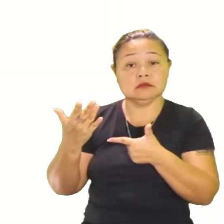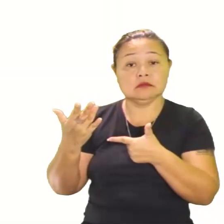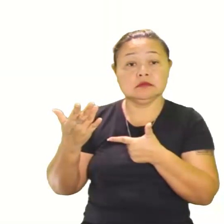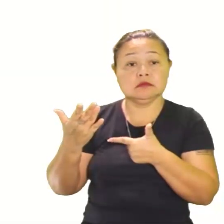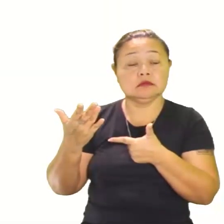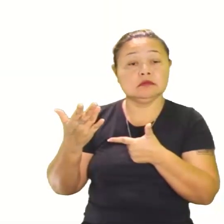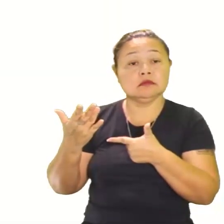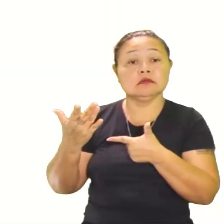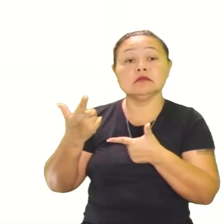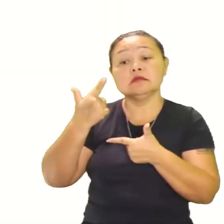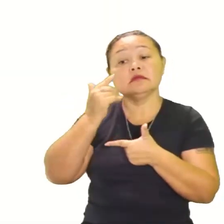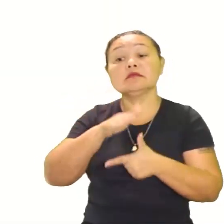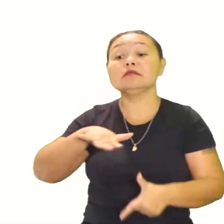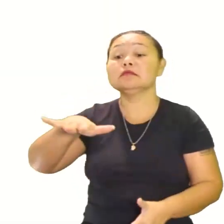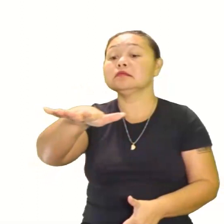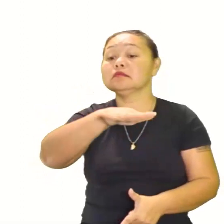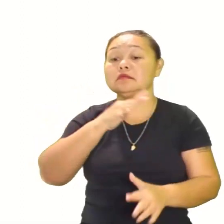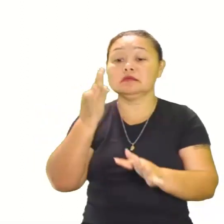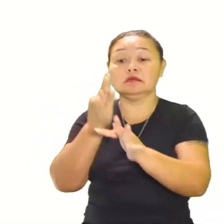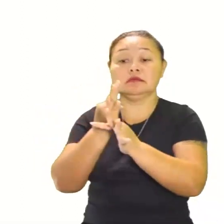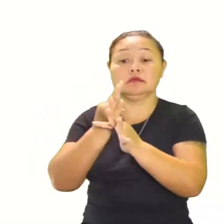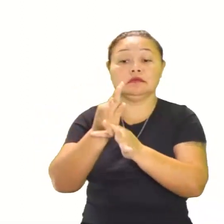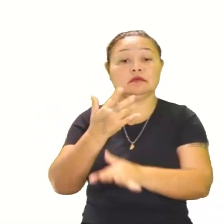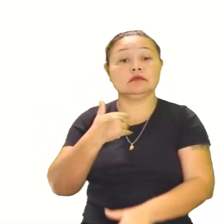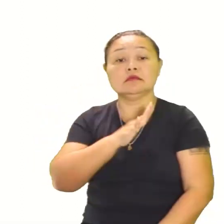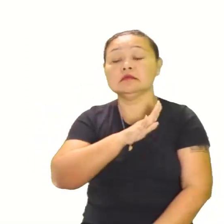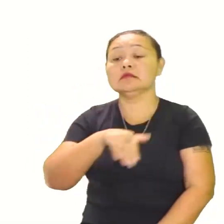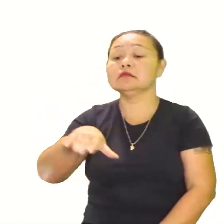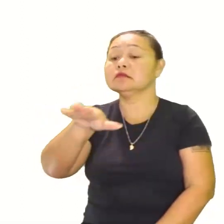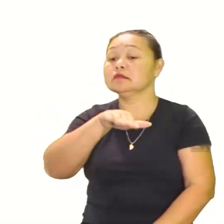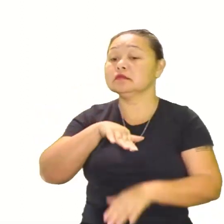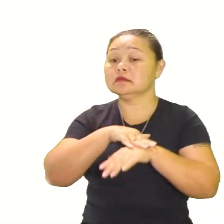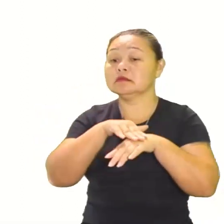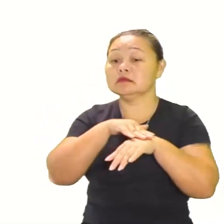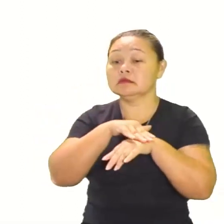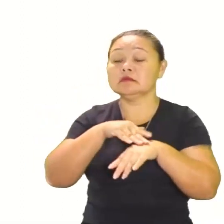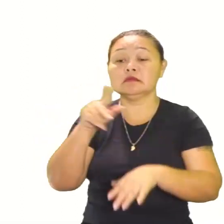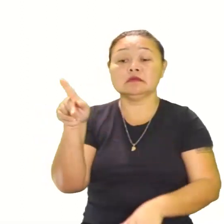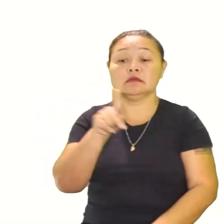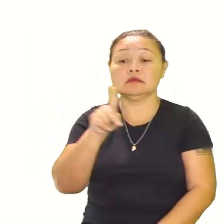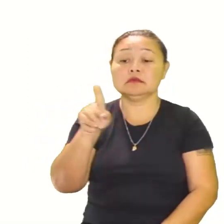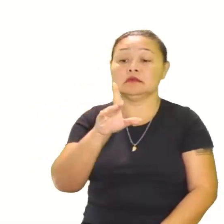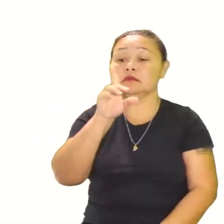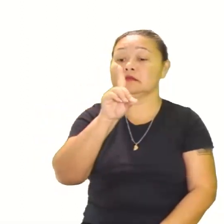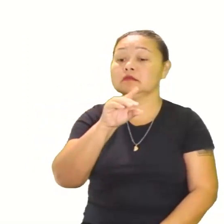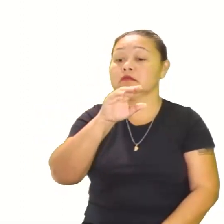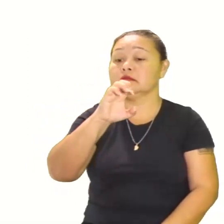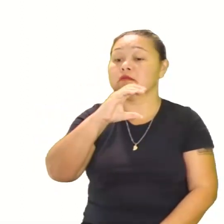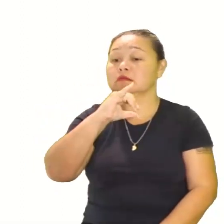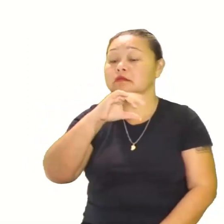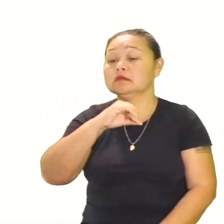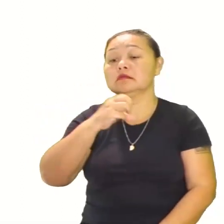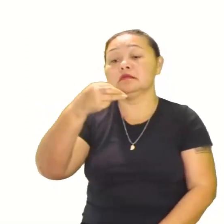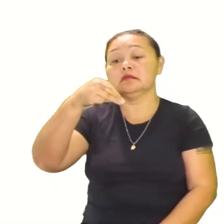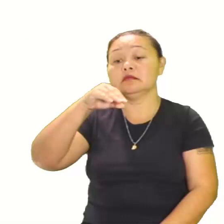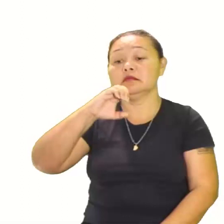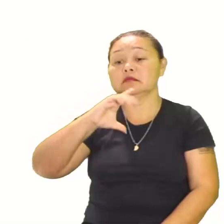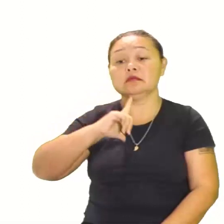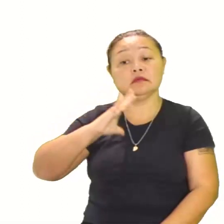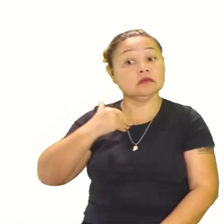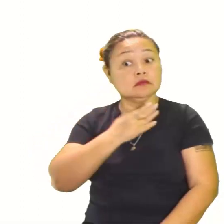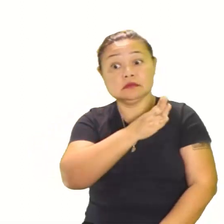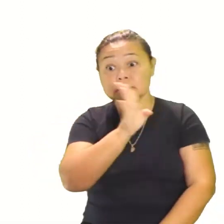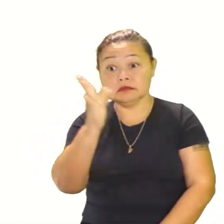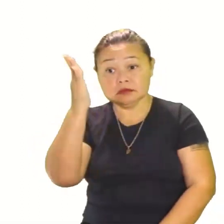aonde agora? Vamos invadir um pouco a física. Vamos lá na física conversar um pouquinho. Os professores Décio, o MEC, quando vier